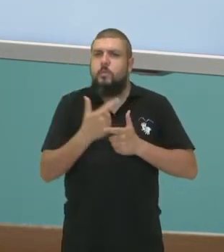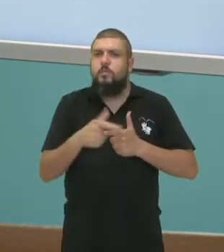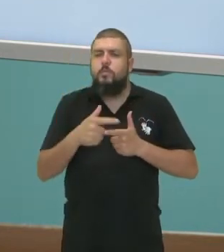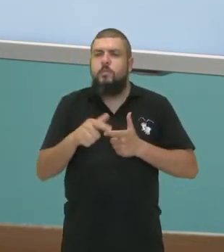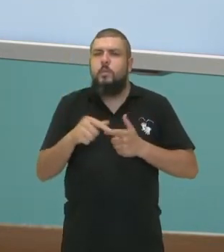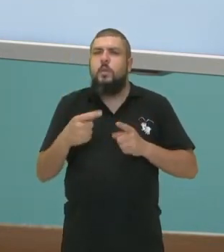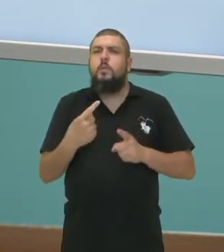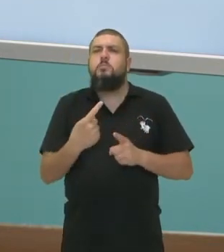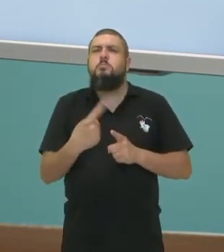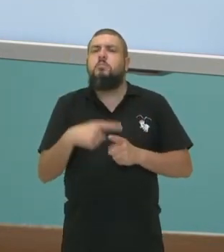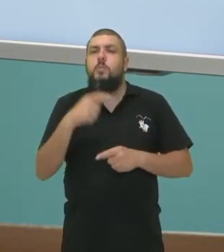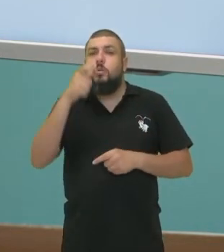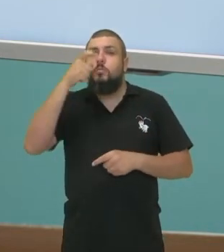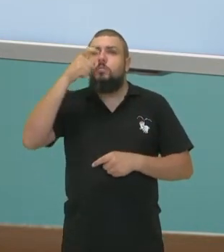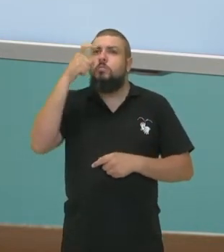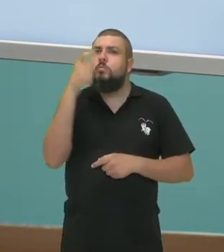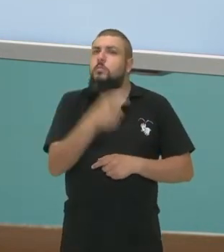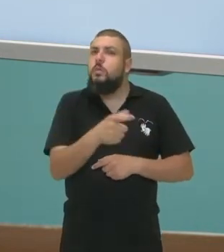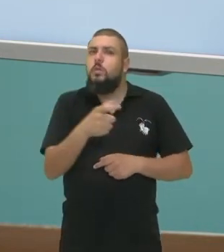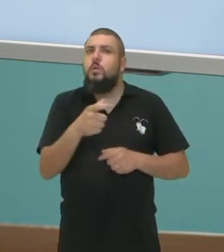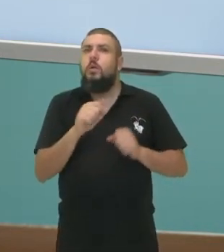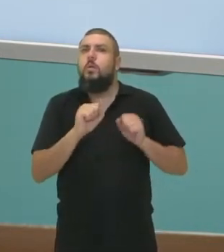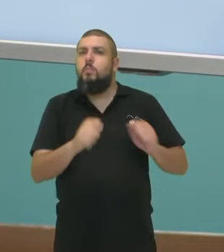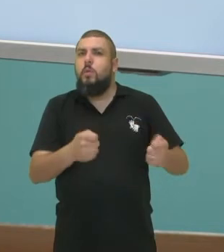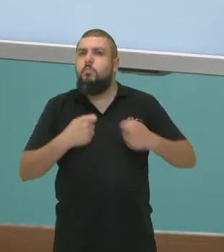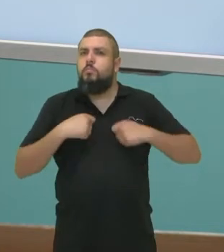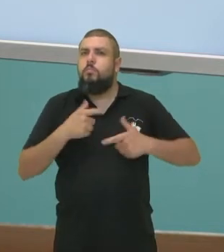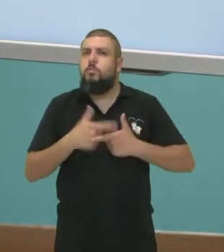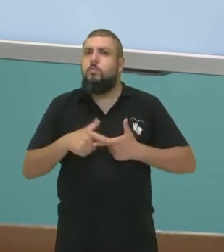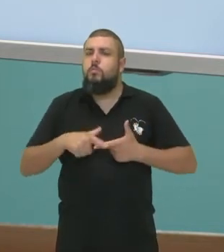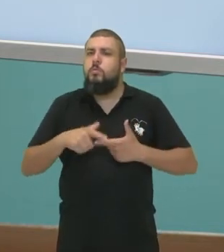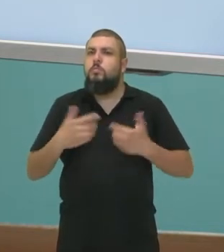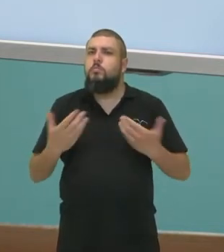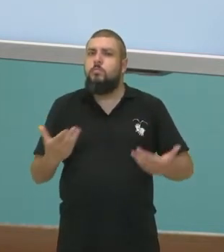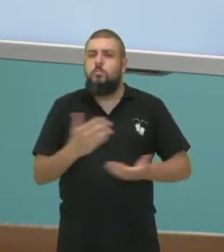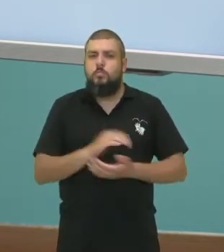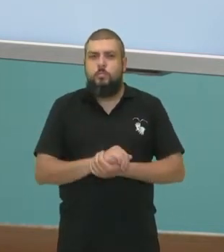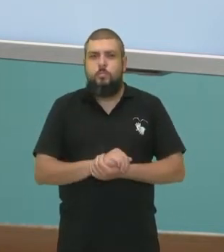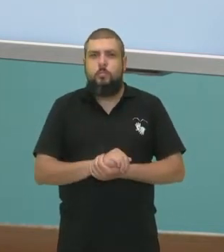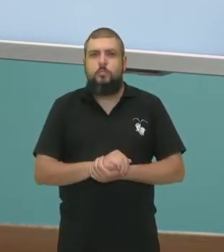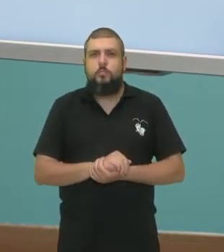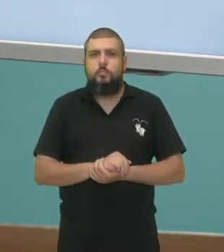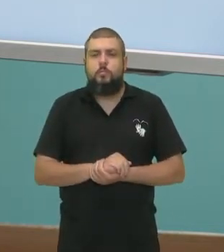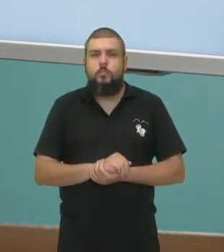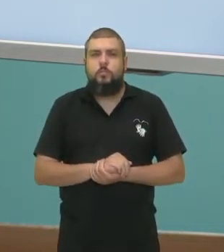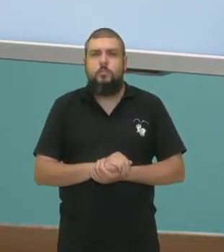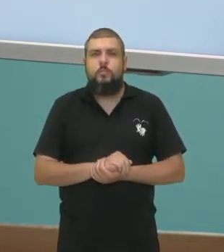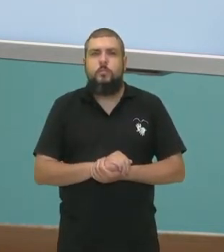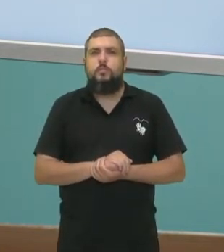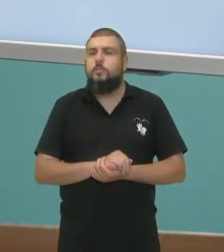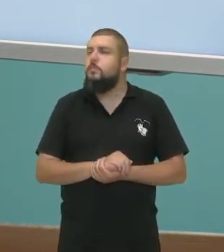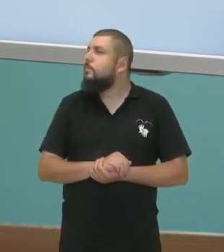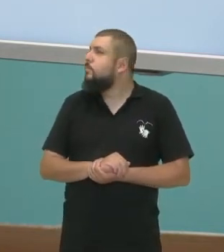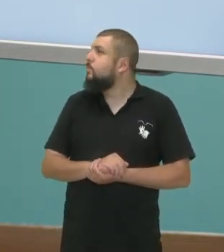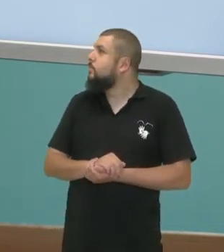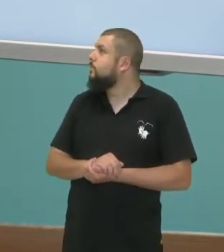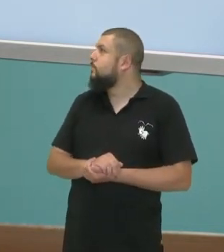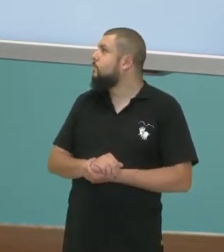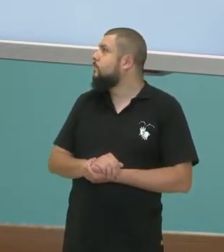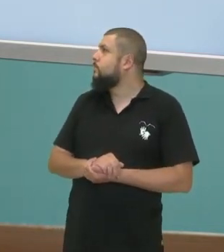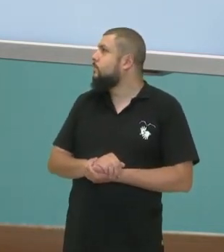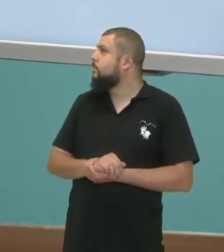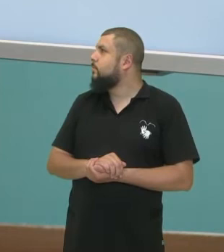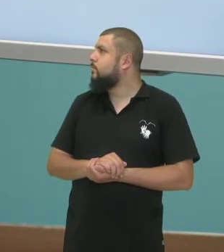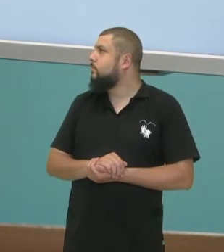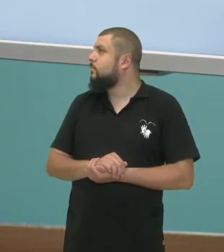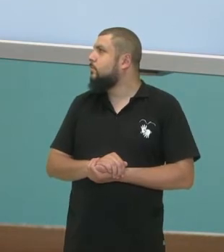por essa roupa de marca pode ser considerado um problema? A ver, aqui nesse fragmento a gente tem assim, ó. Não pode acceder a elevados preços porque a economia de